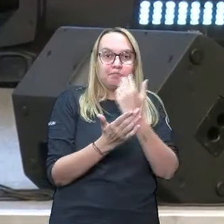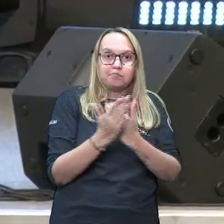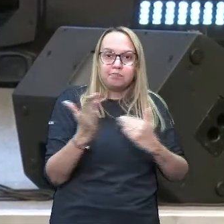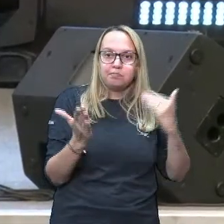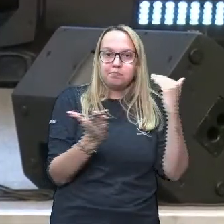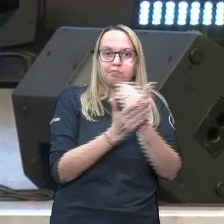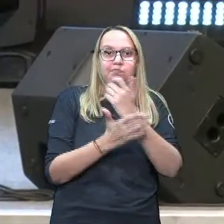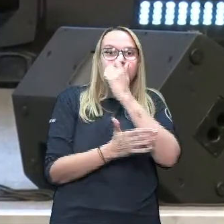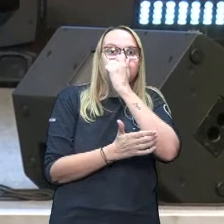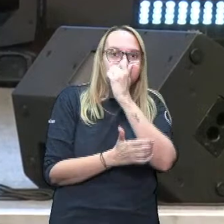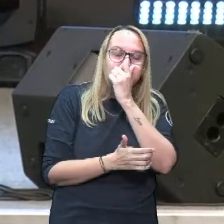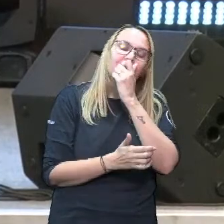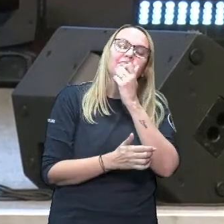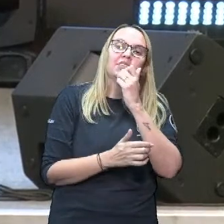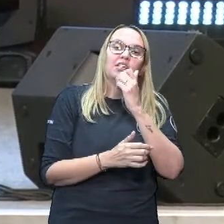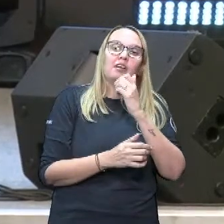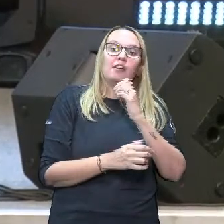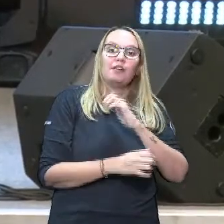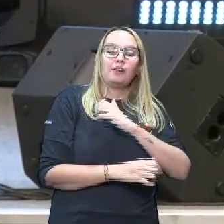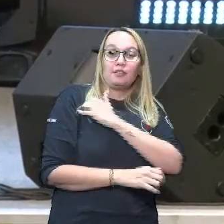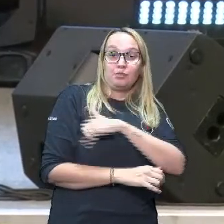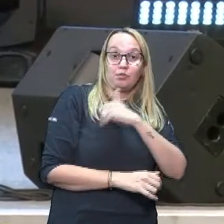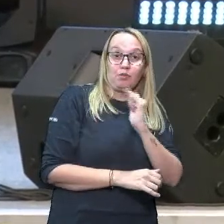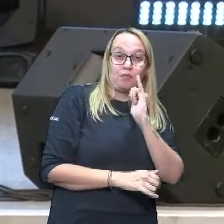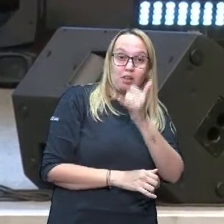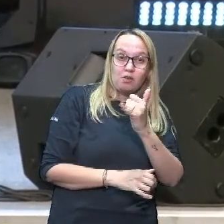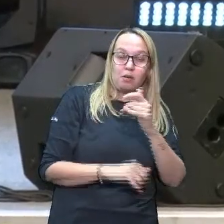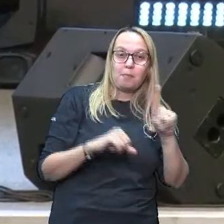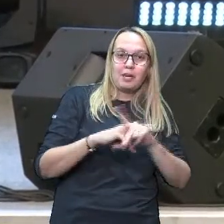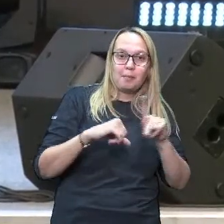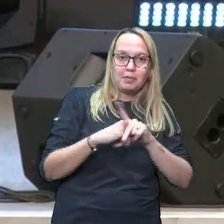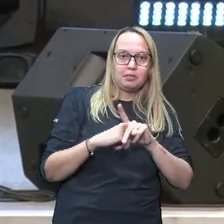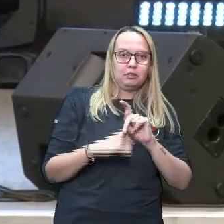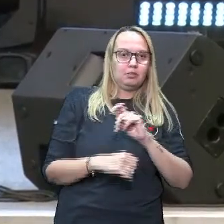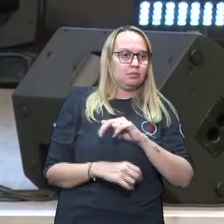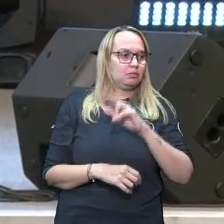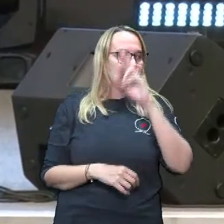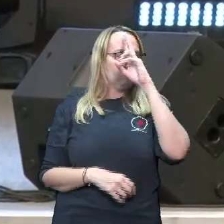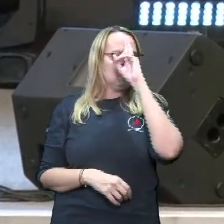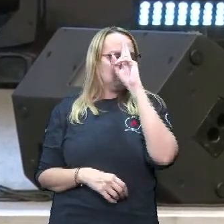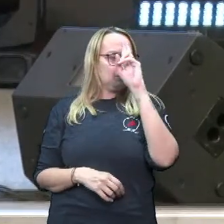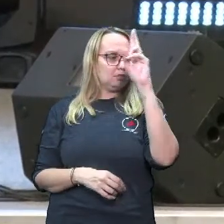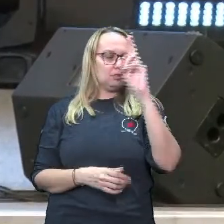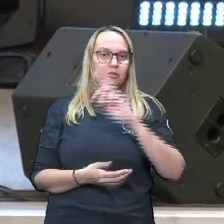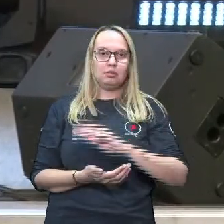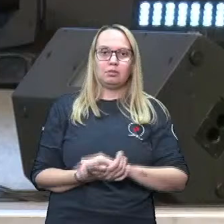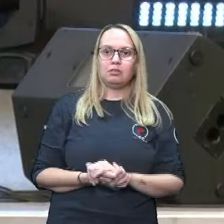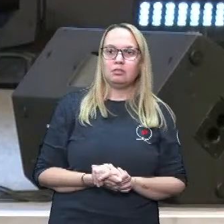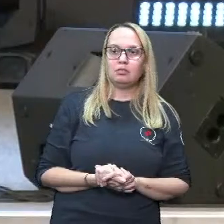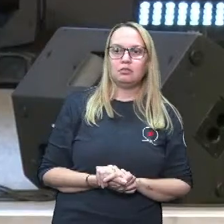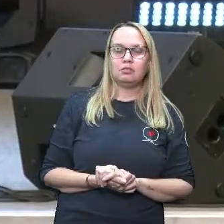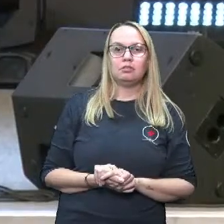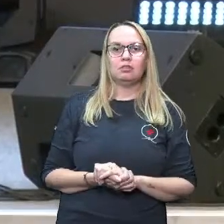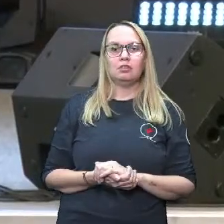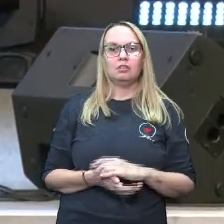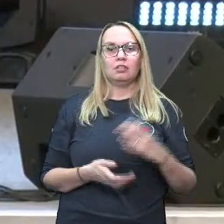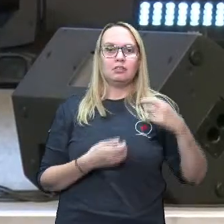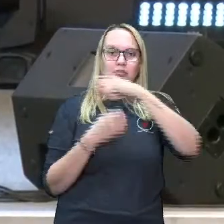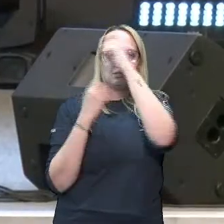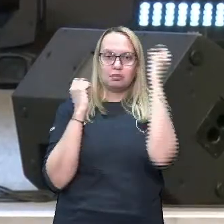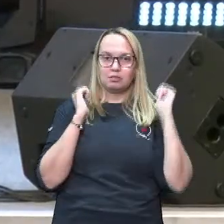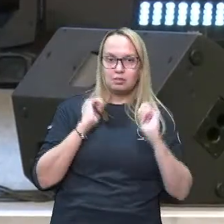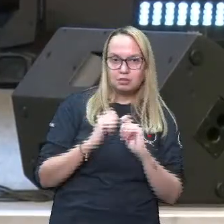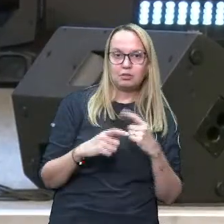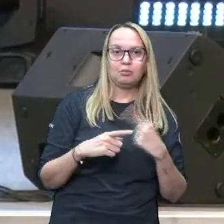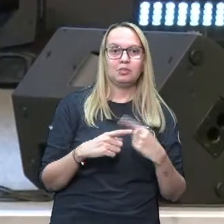a quem Jesus amava, disse a Pedro: é o Senhor. Simão Pedro, ouvindo que era o Senhor, cingiu-se com a sua túnica, porque tinha